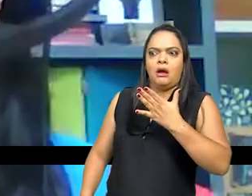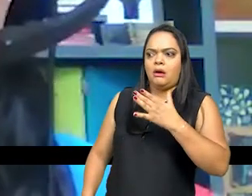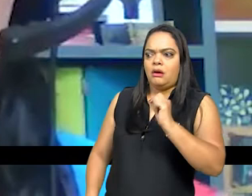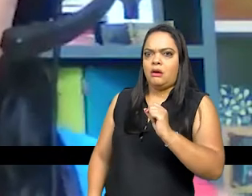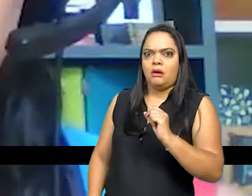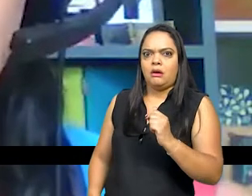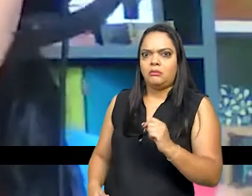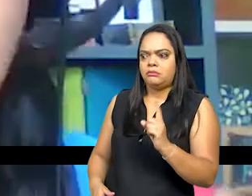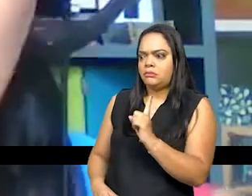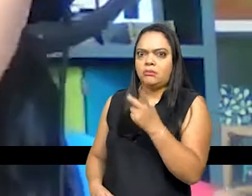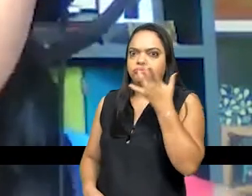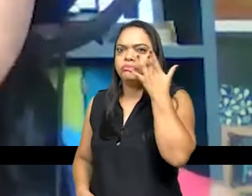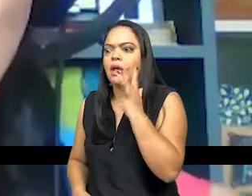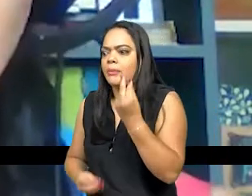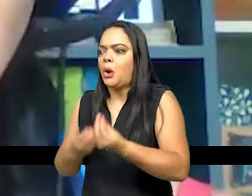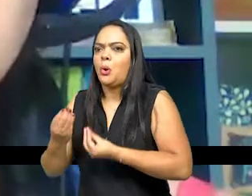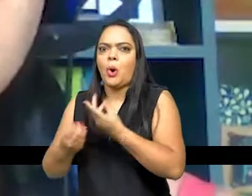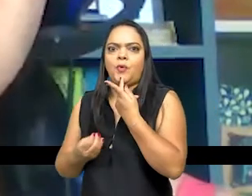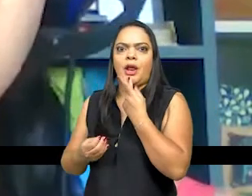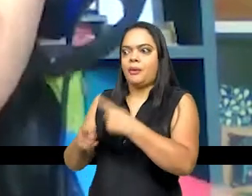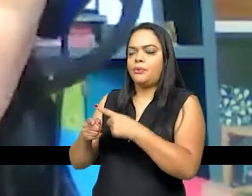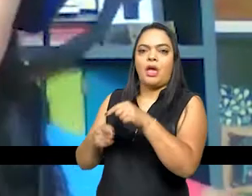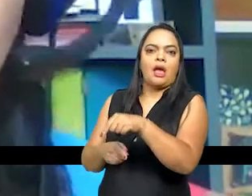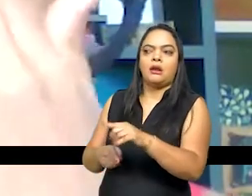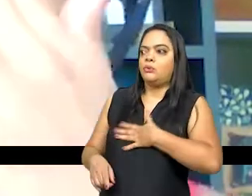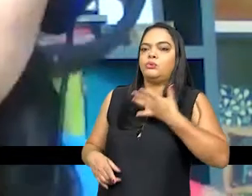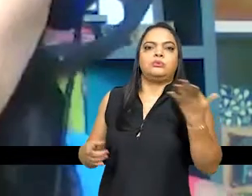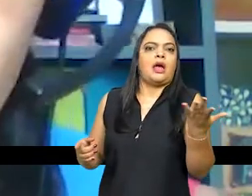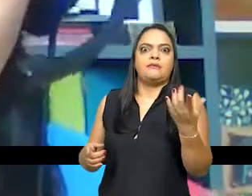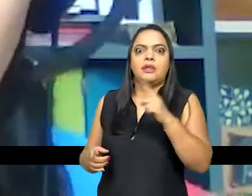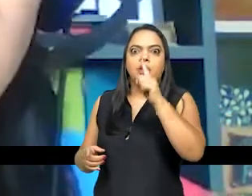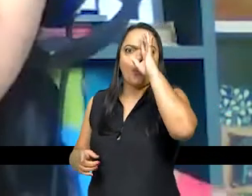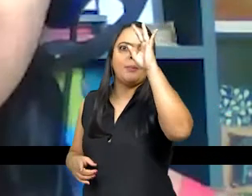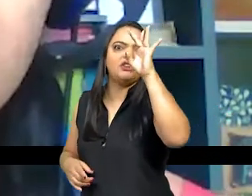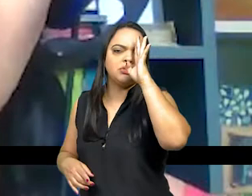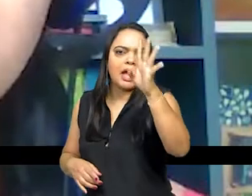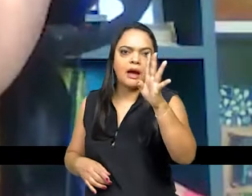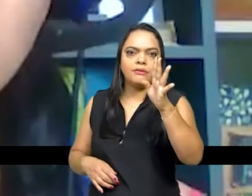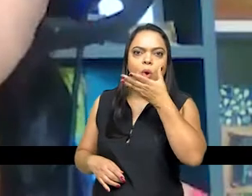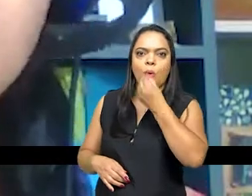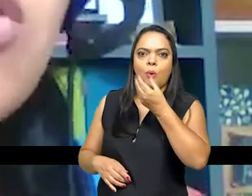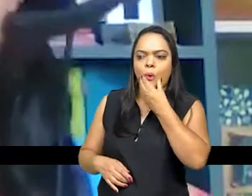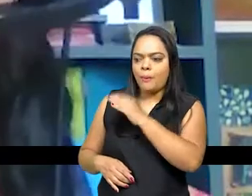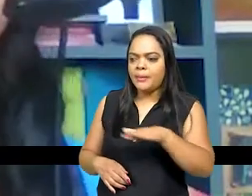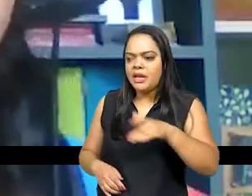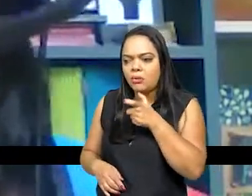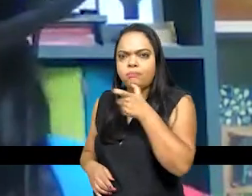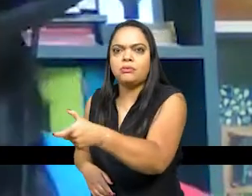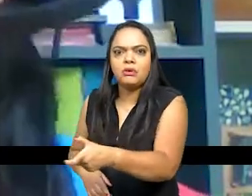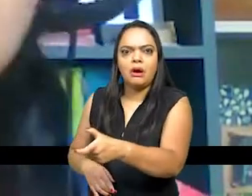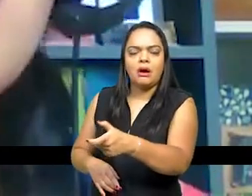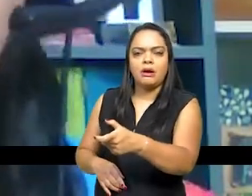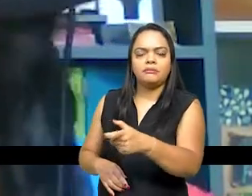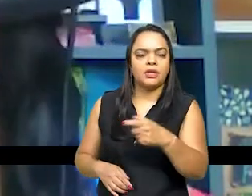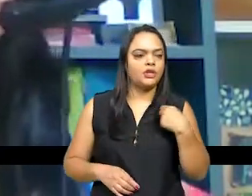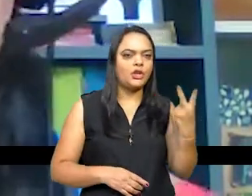hora, ele não esperava aquilo com aquela intensidade, com aquela dor, com aquela agressividade. E a gente, né, ele